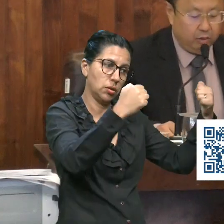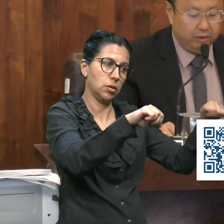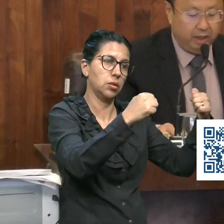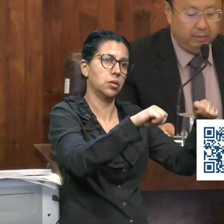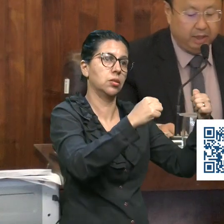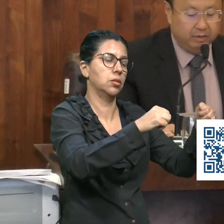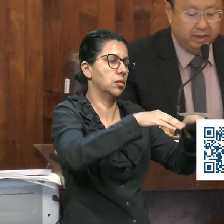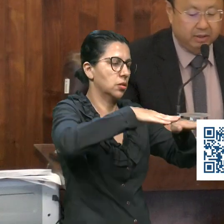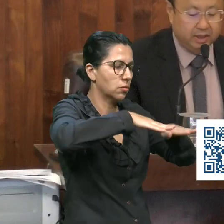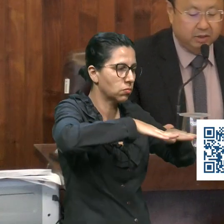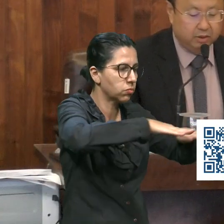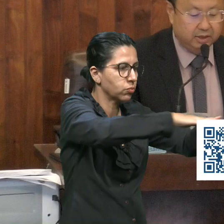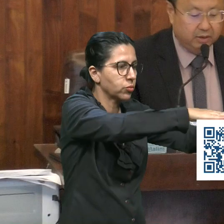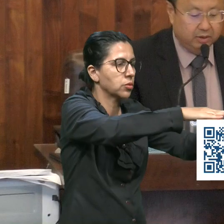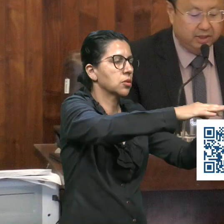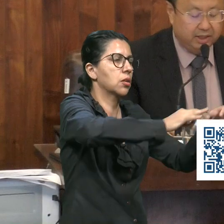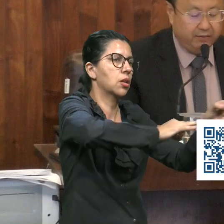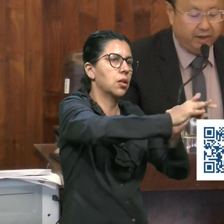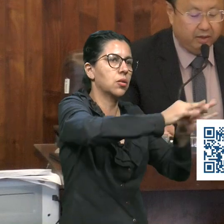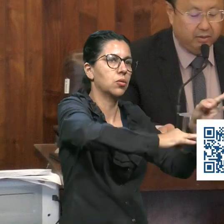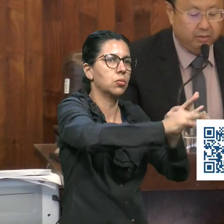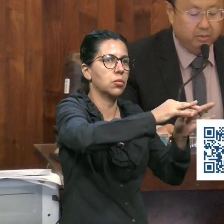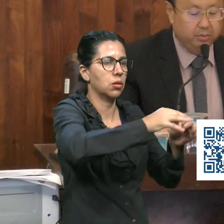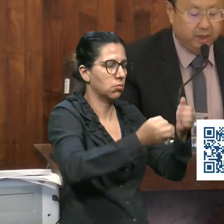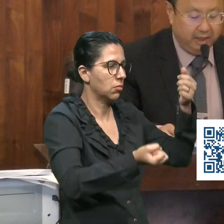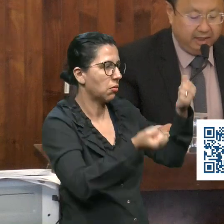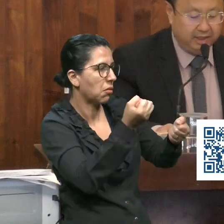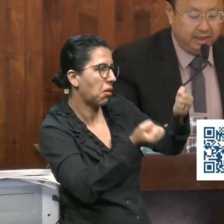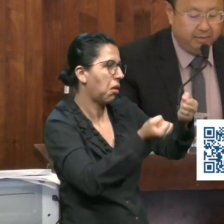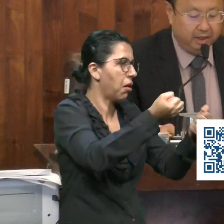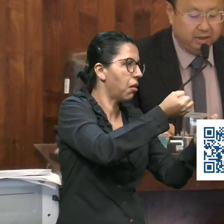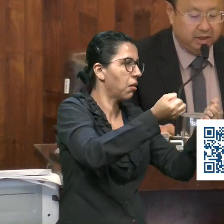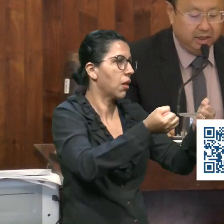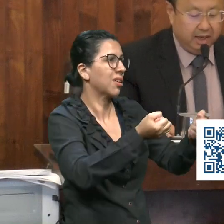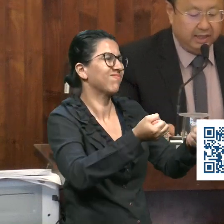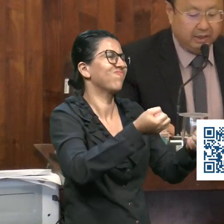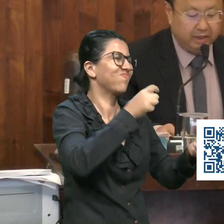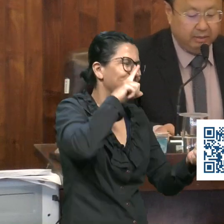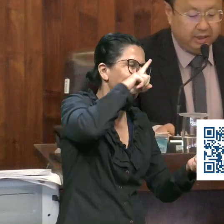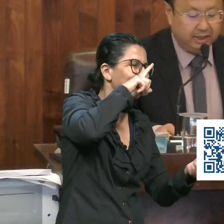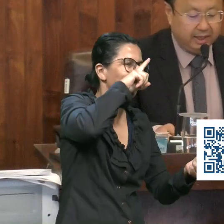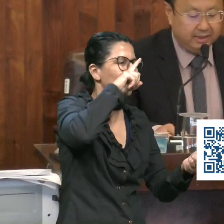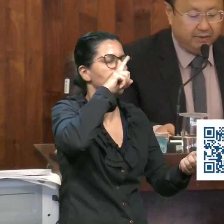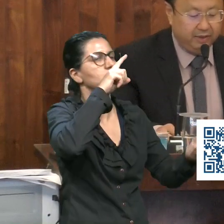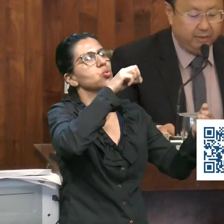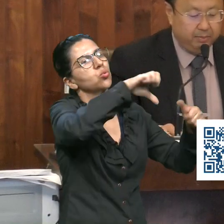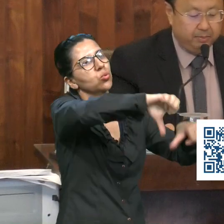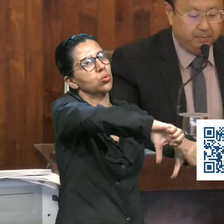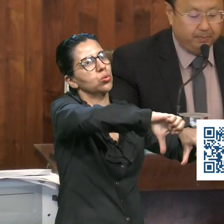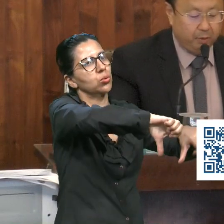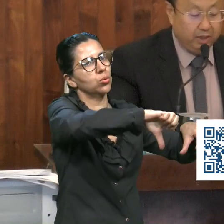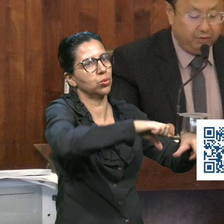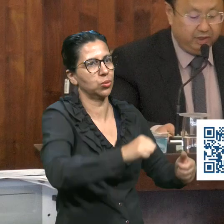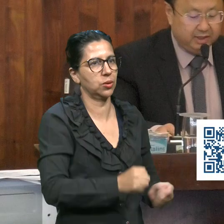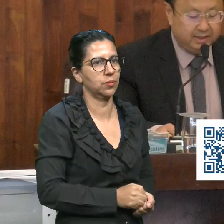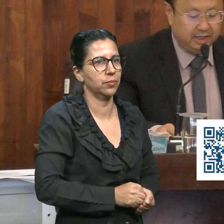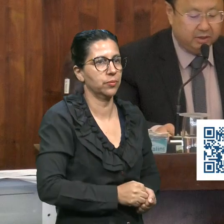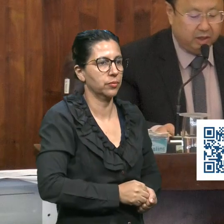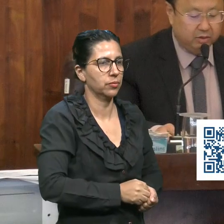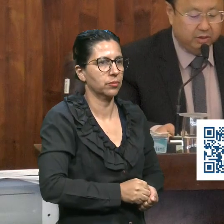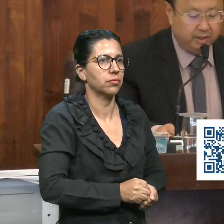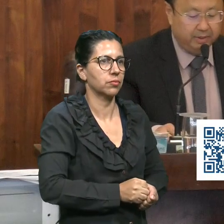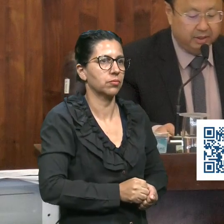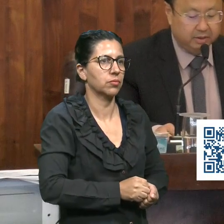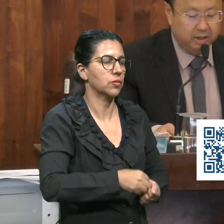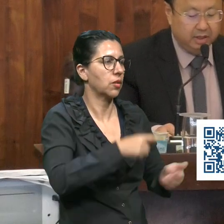a longo tempo, causando transtornos a todos que trafegam por ali diariamente. Ressaltamos tratar-se da via, única via de acesso